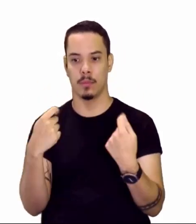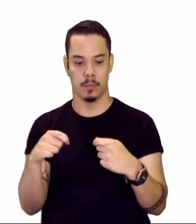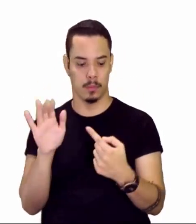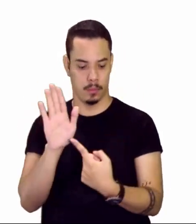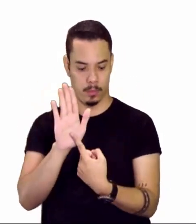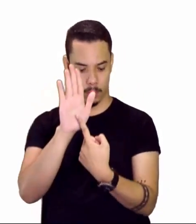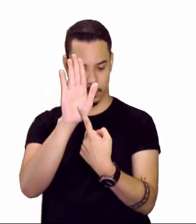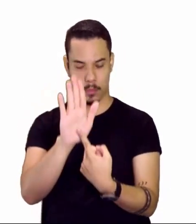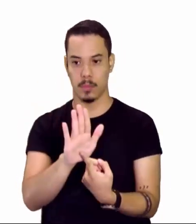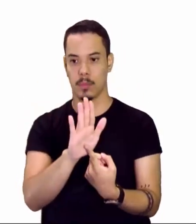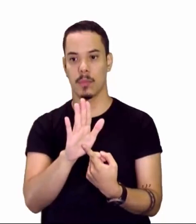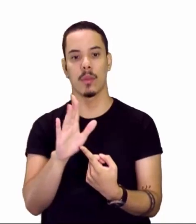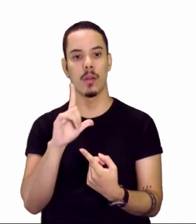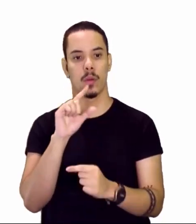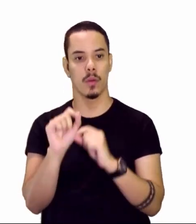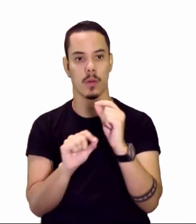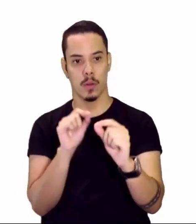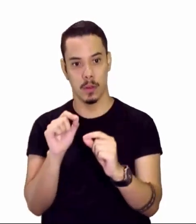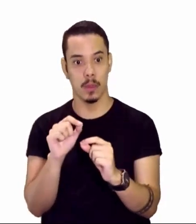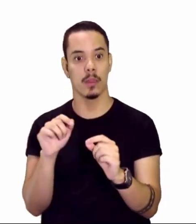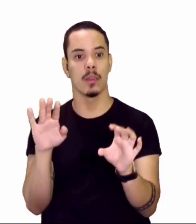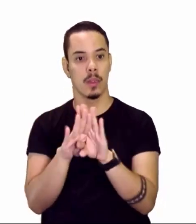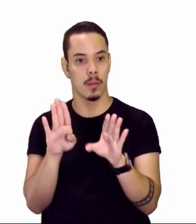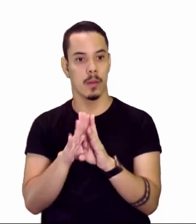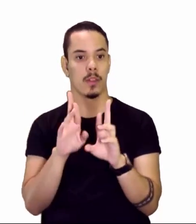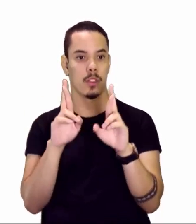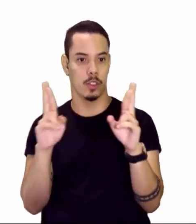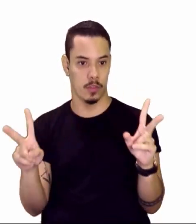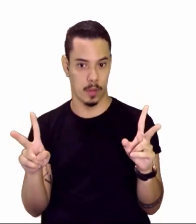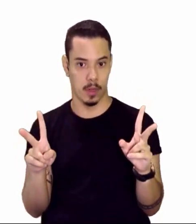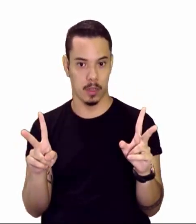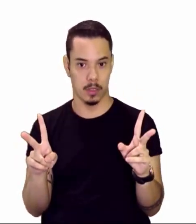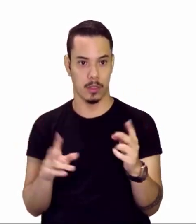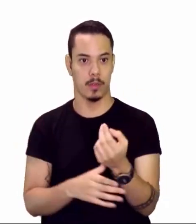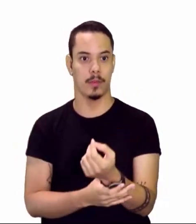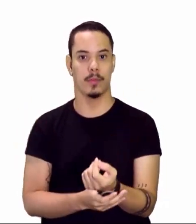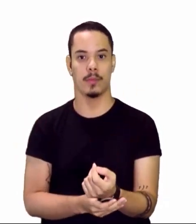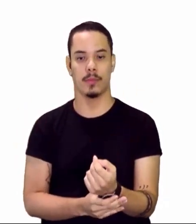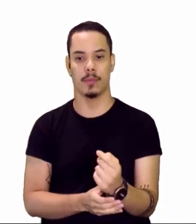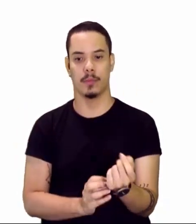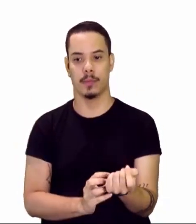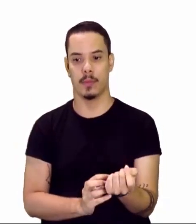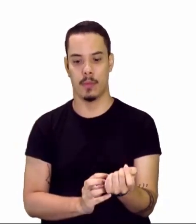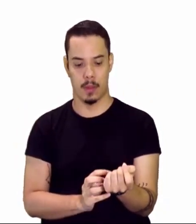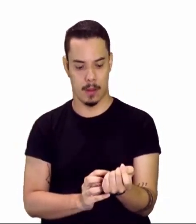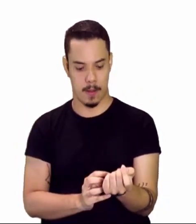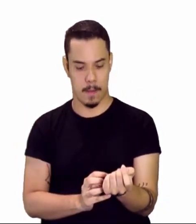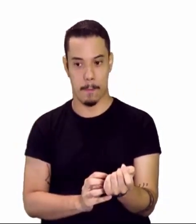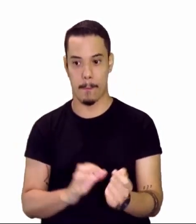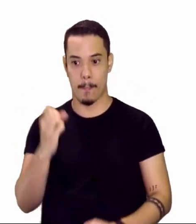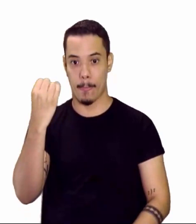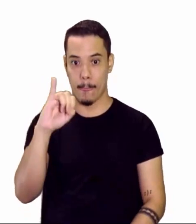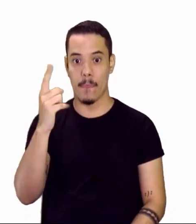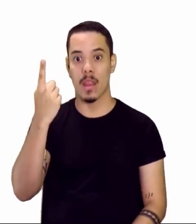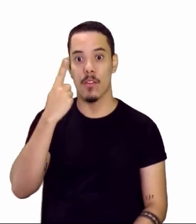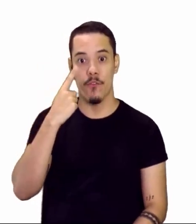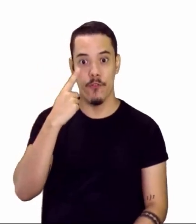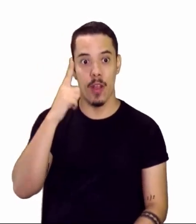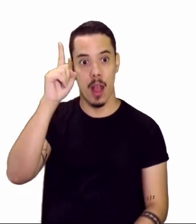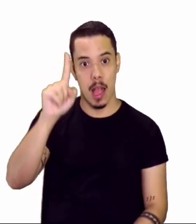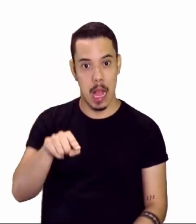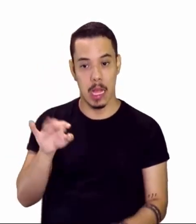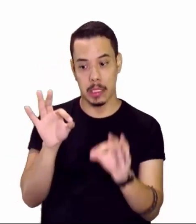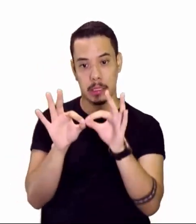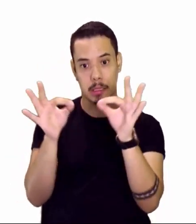apresentam eletronegatividade com certeza diferentes também. No entanto, se você olhar para a molécula e for uma